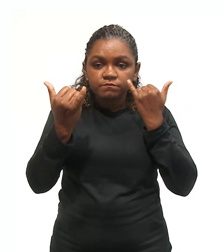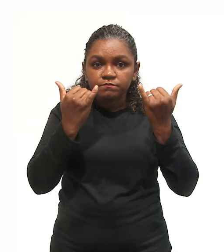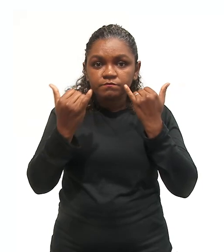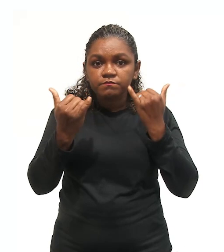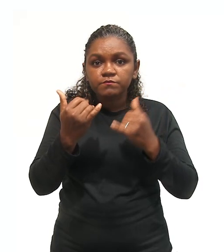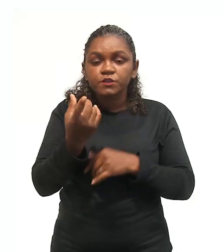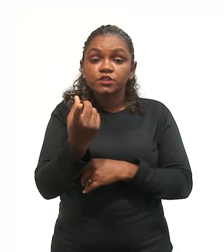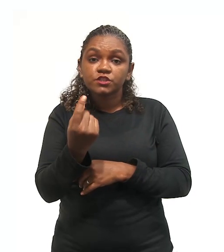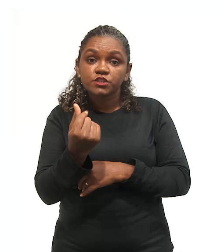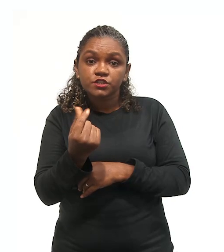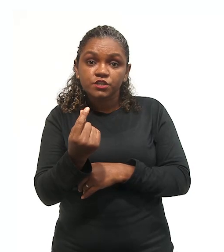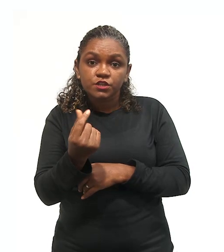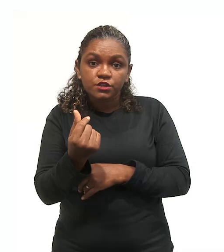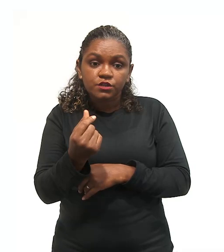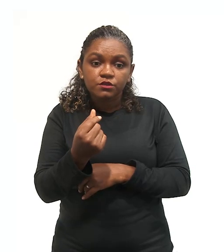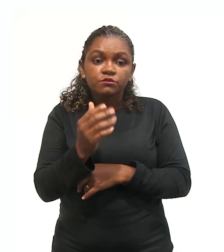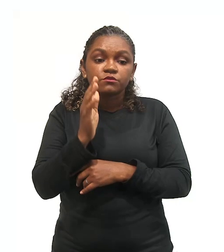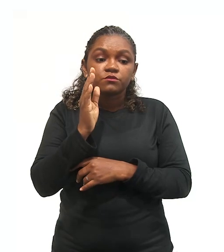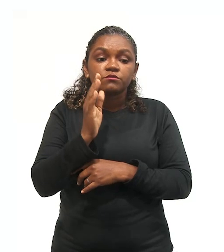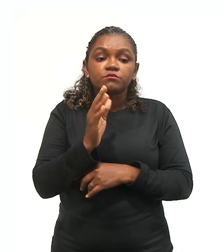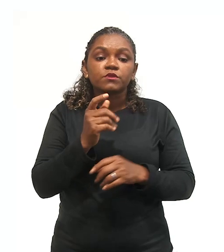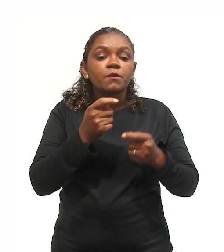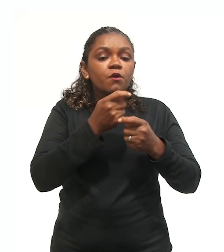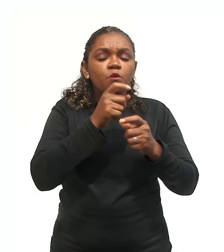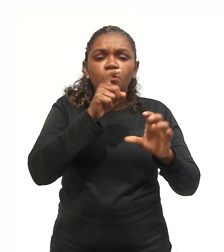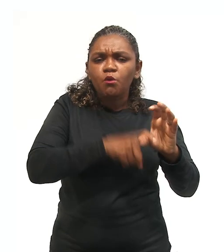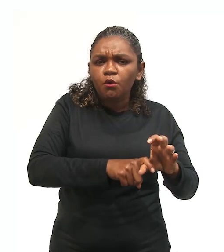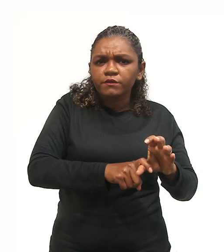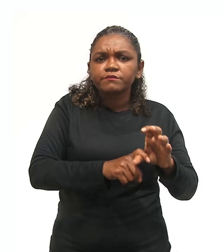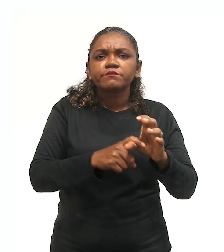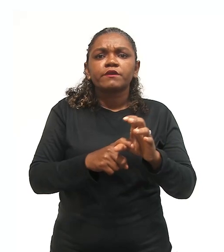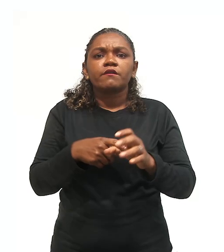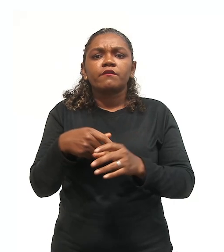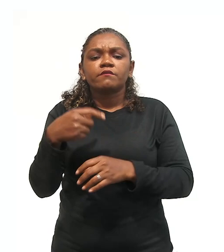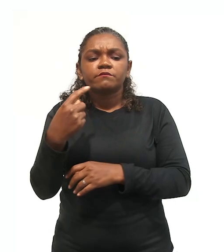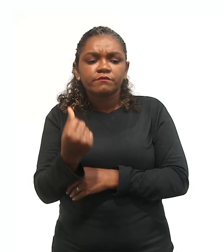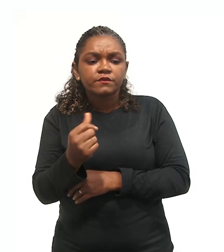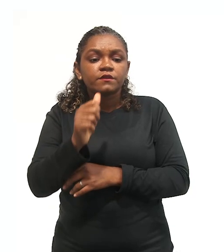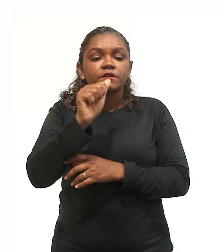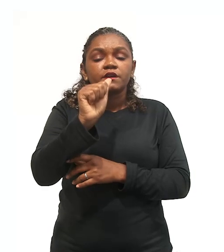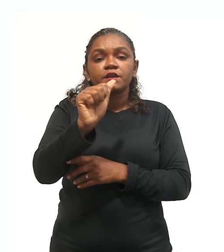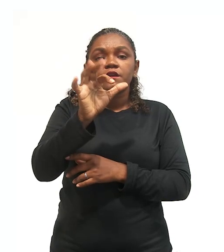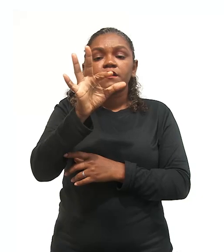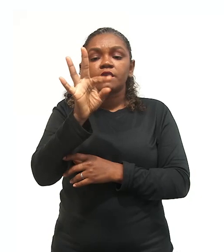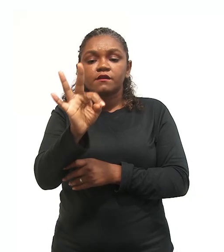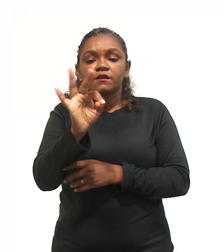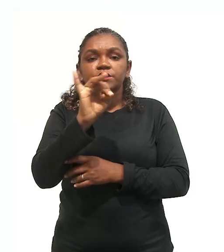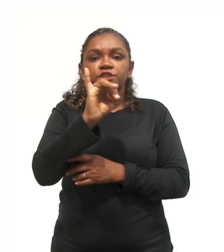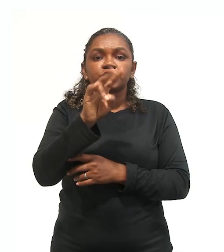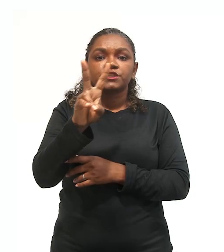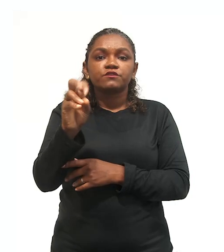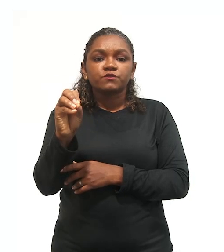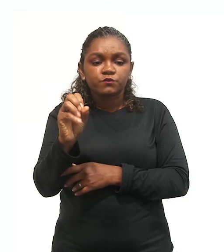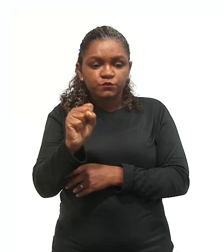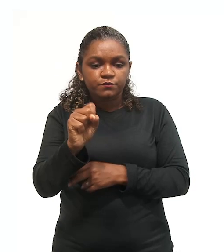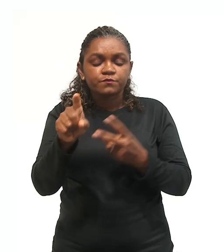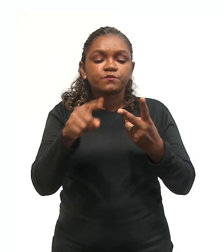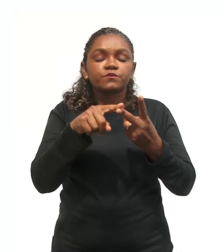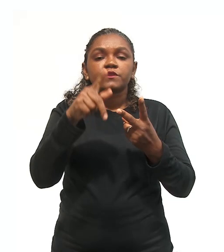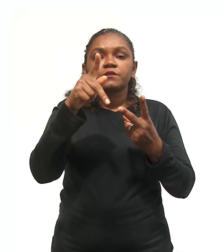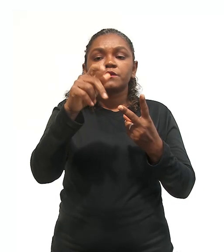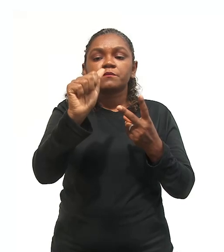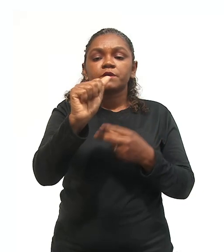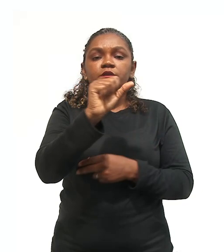ativos passivos e ativos. O que seria a